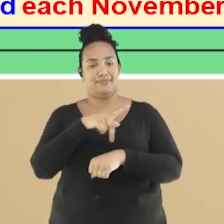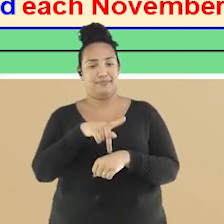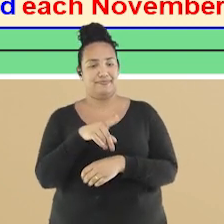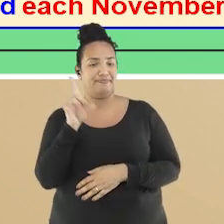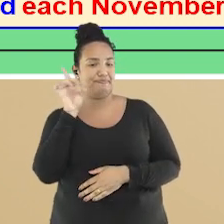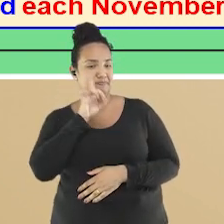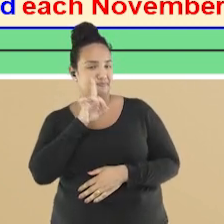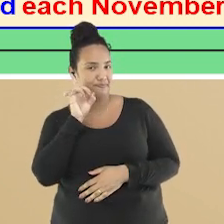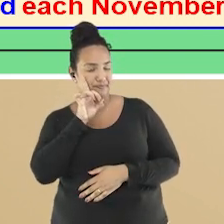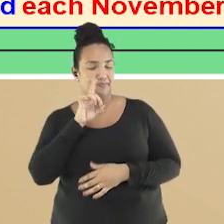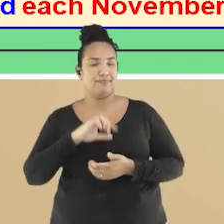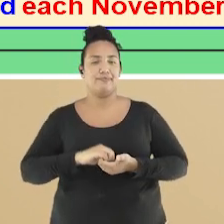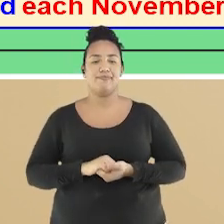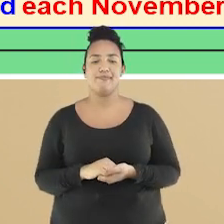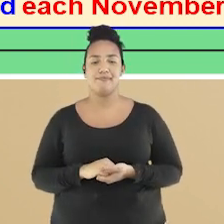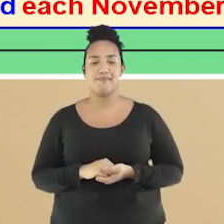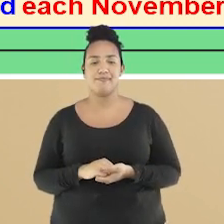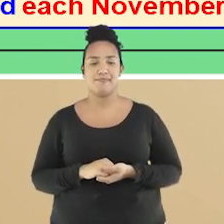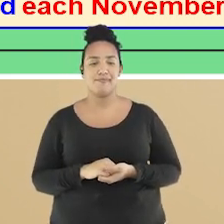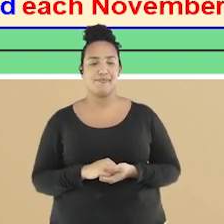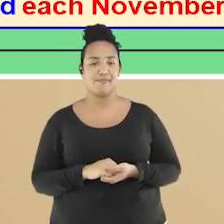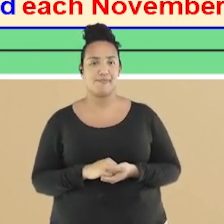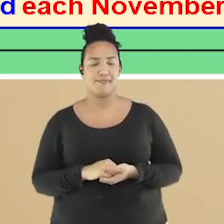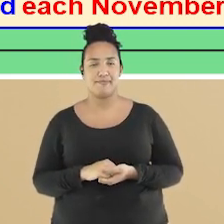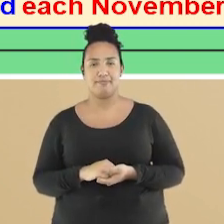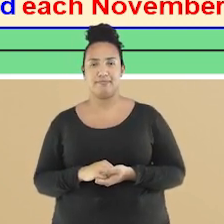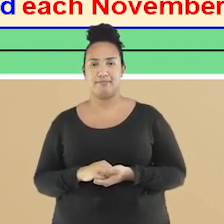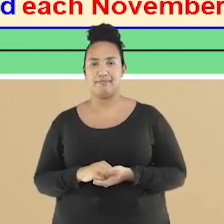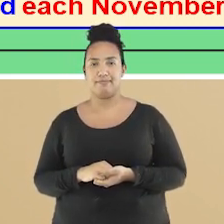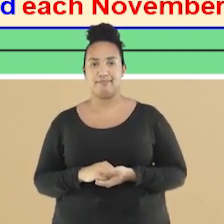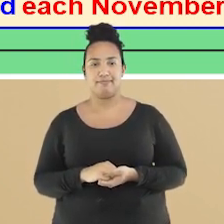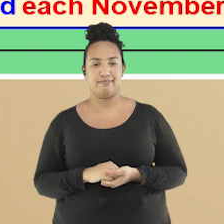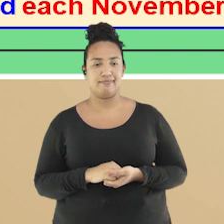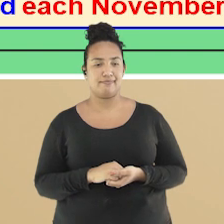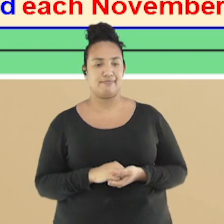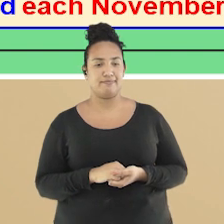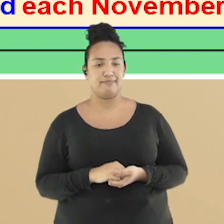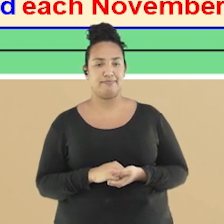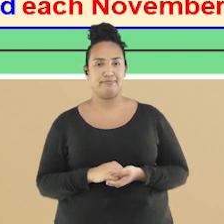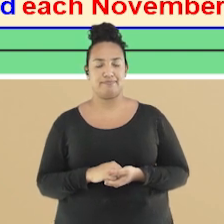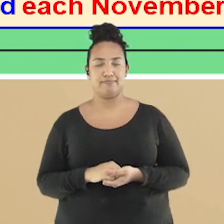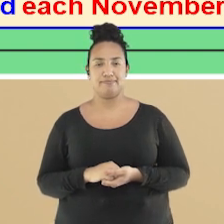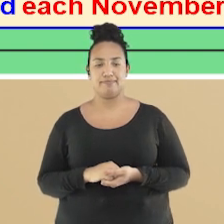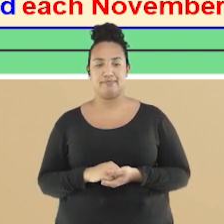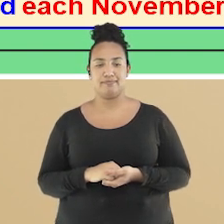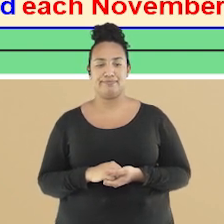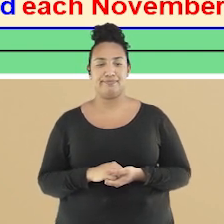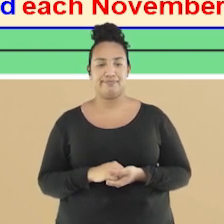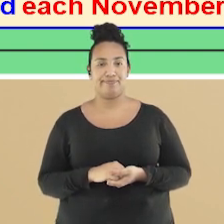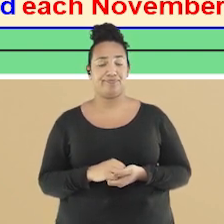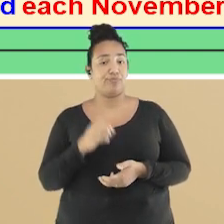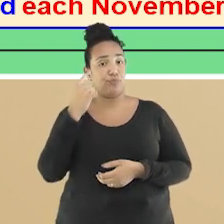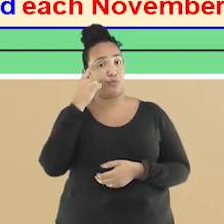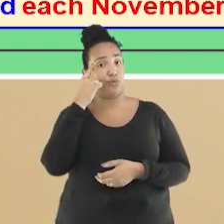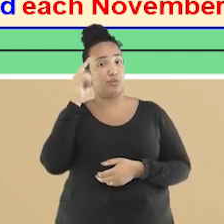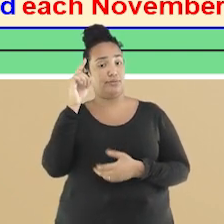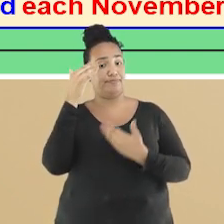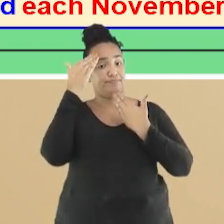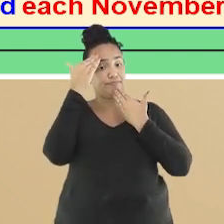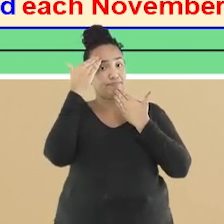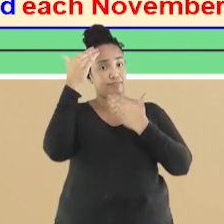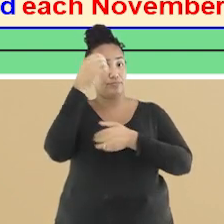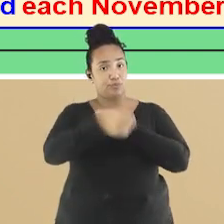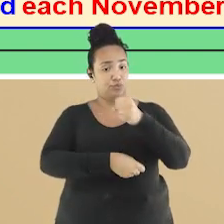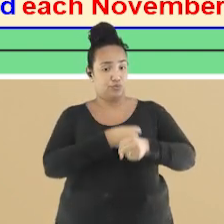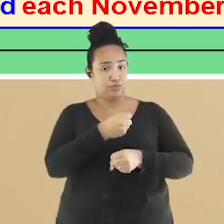Unidos. And Thanksgiving 2022 occurs on Thursday, November 24. E o Dia de Ação